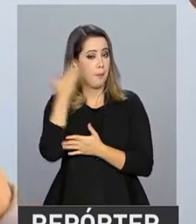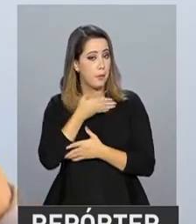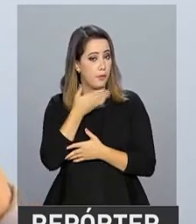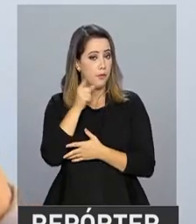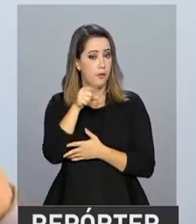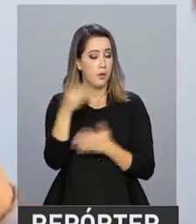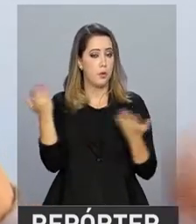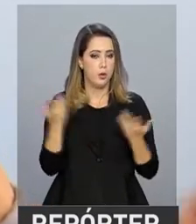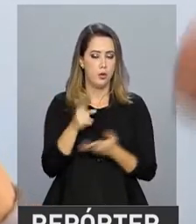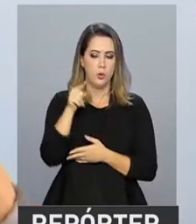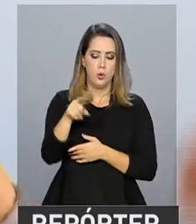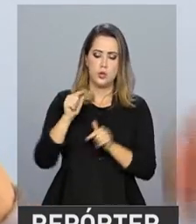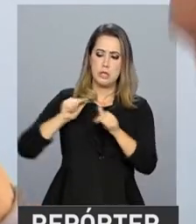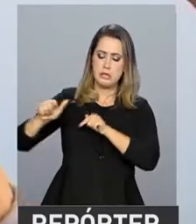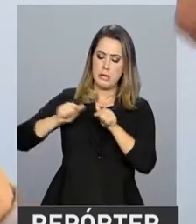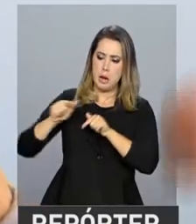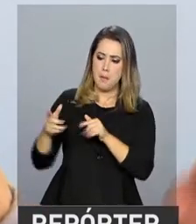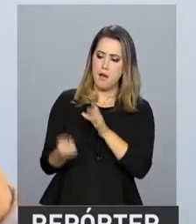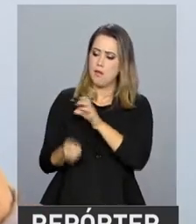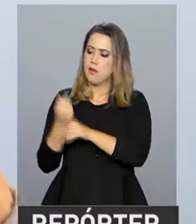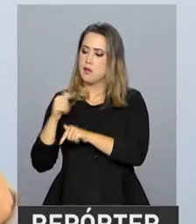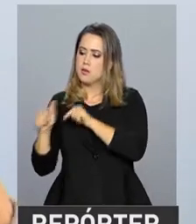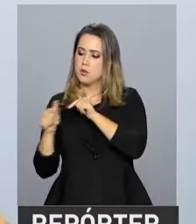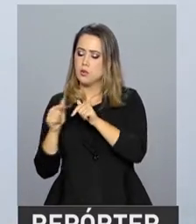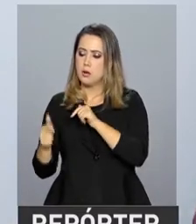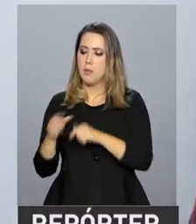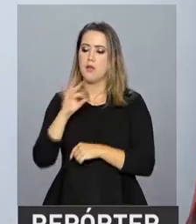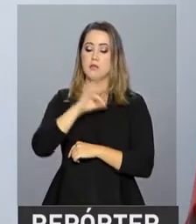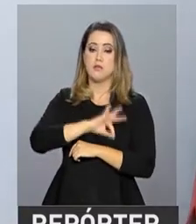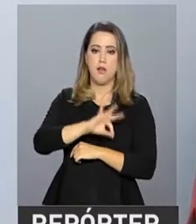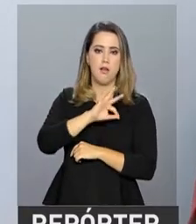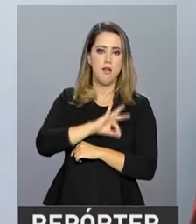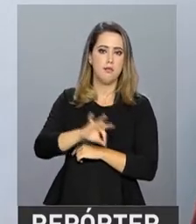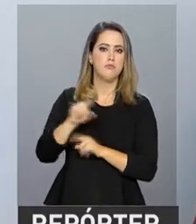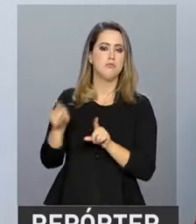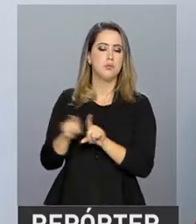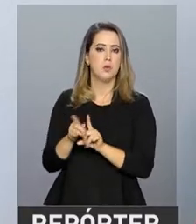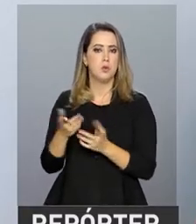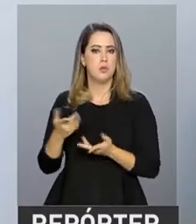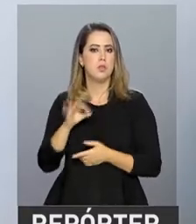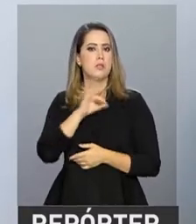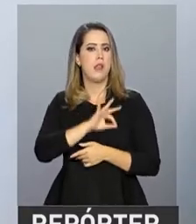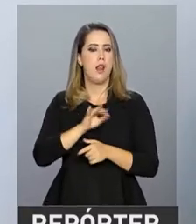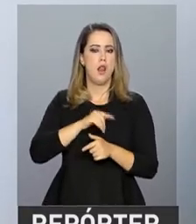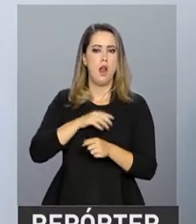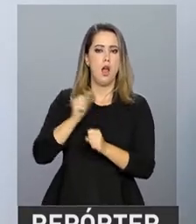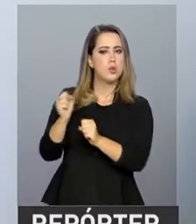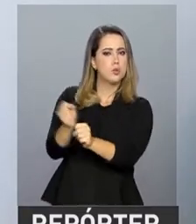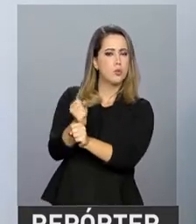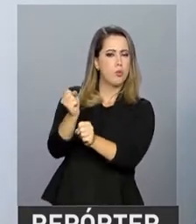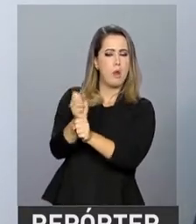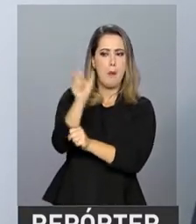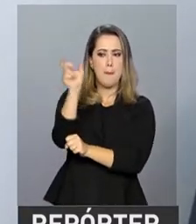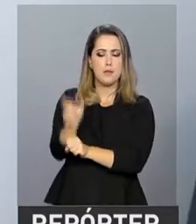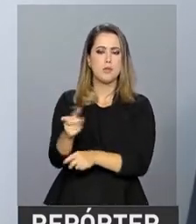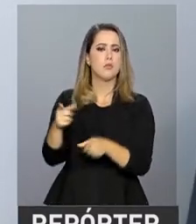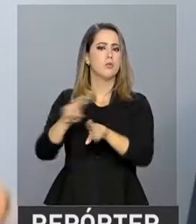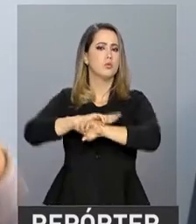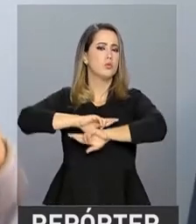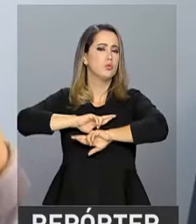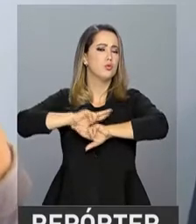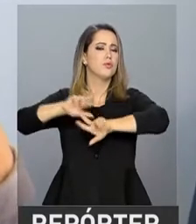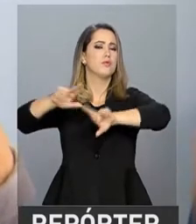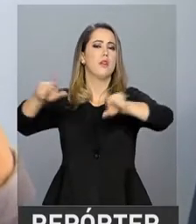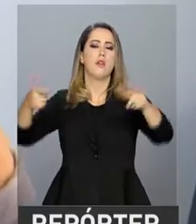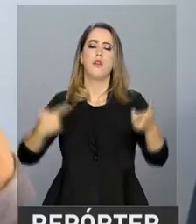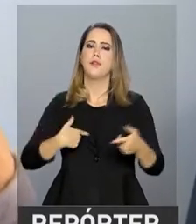houve ali trabalho, emprego, salário, salário de operário, salário de pedreiro,